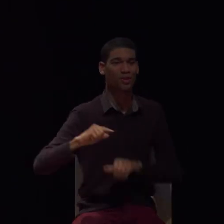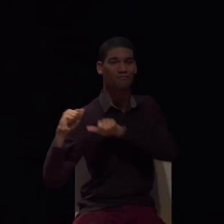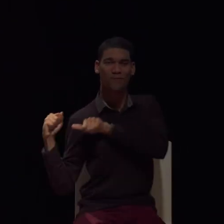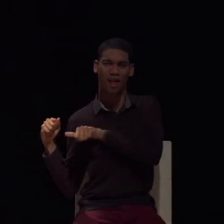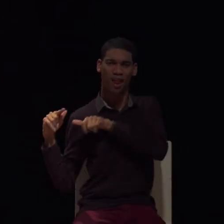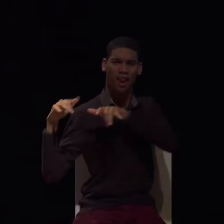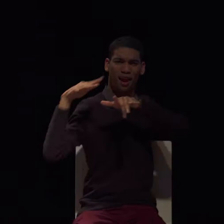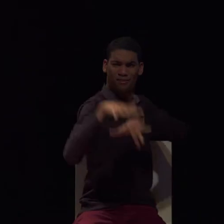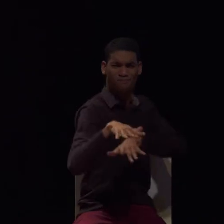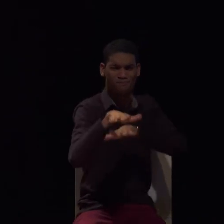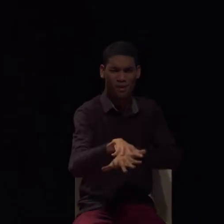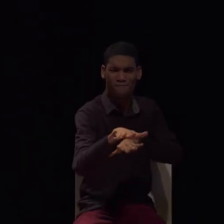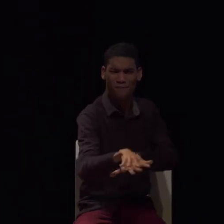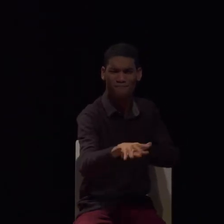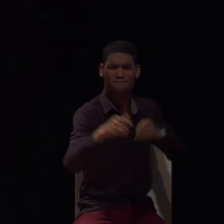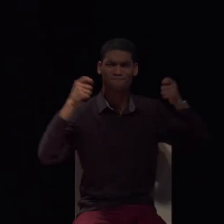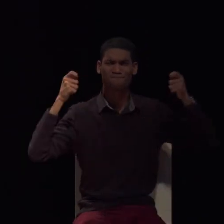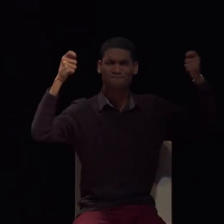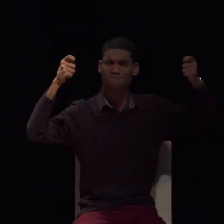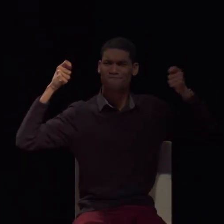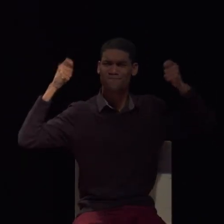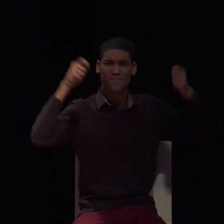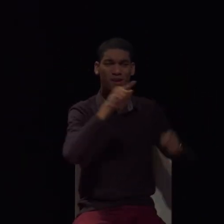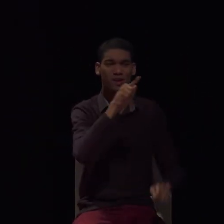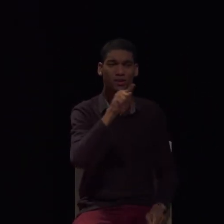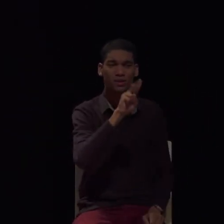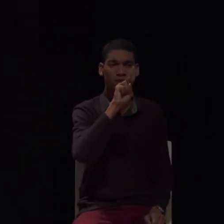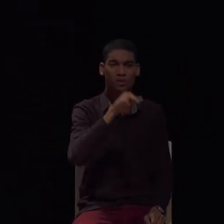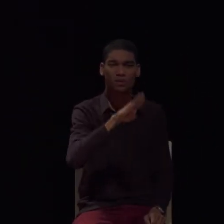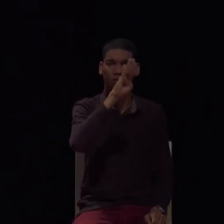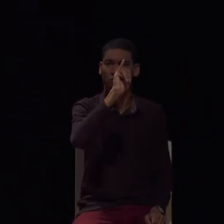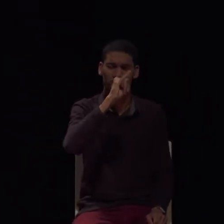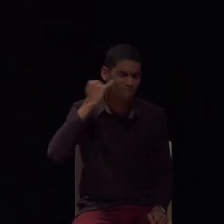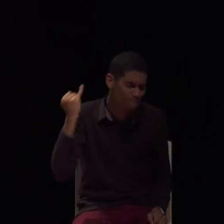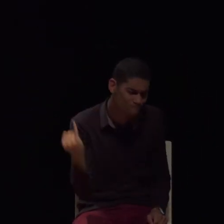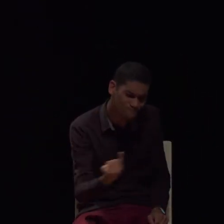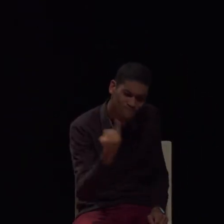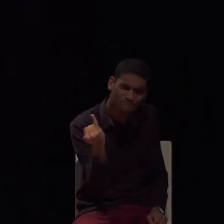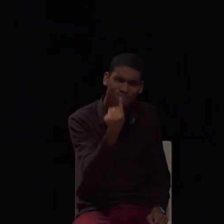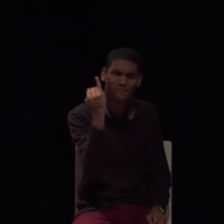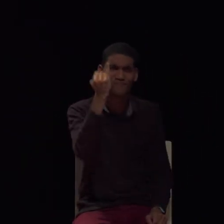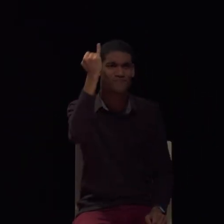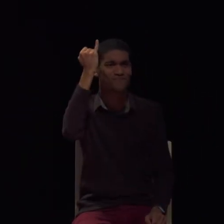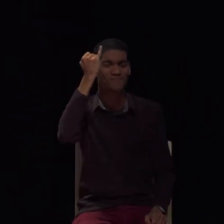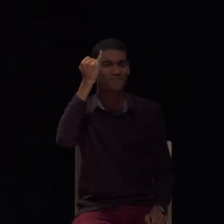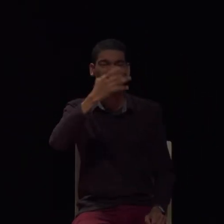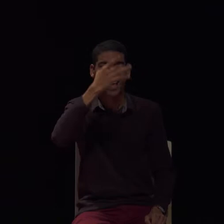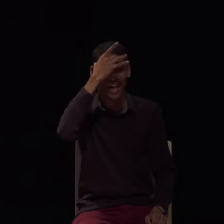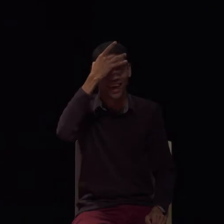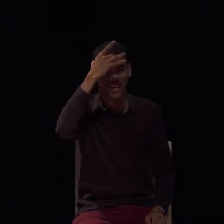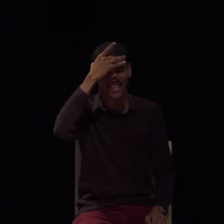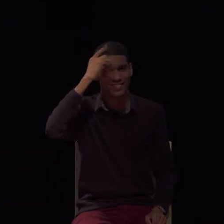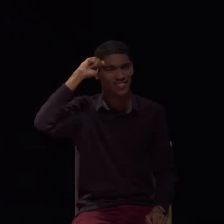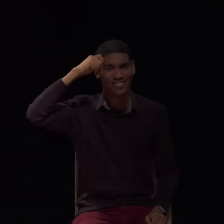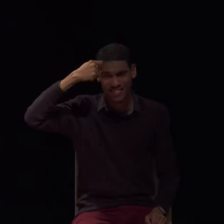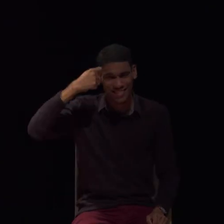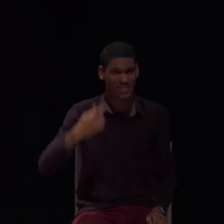falar que o zumbi importa é consciência negra